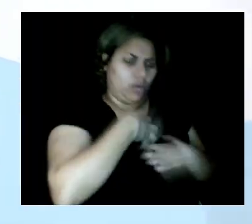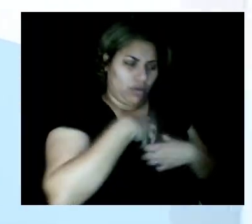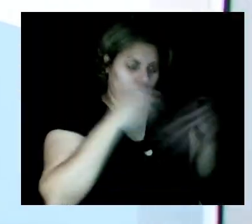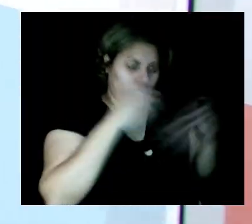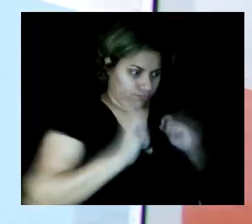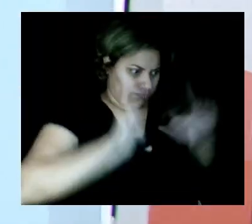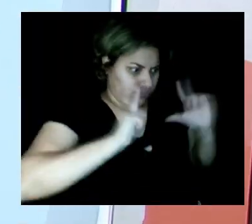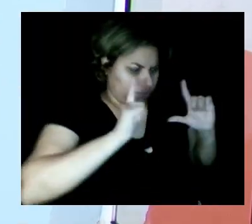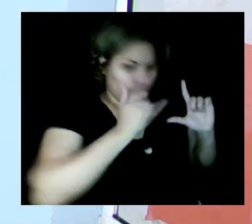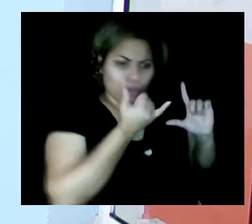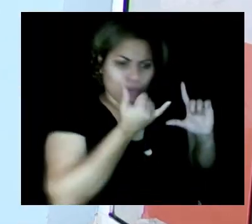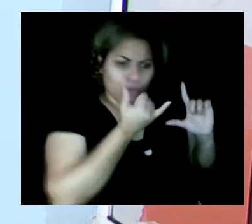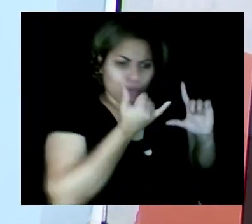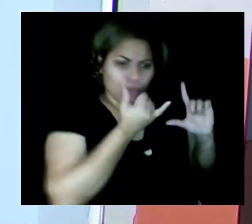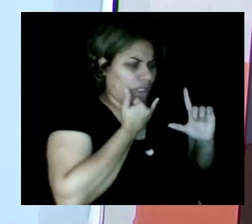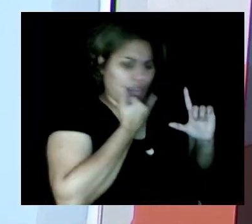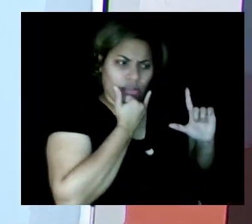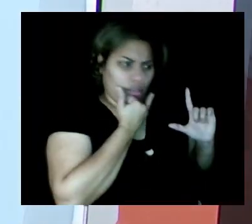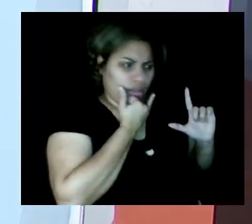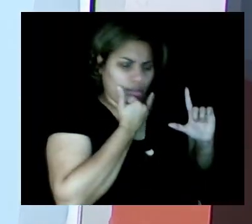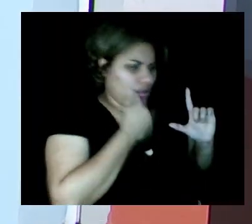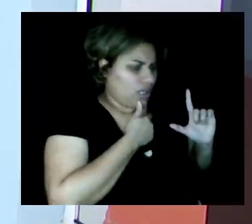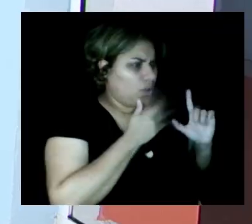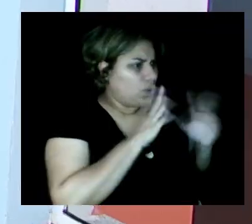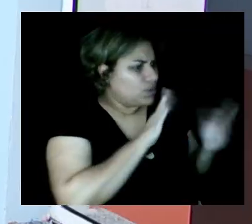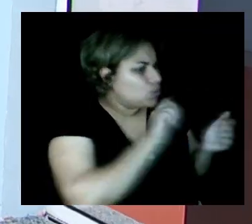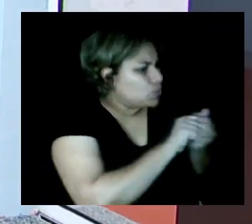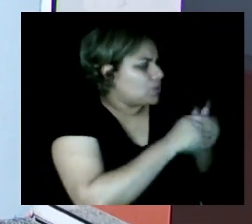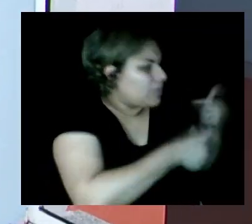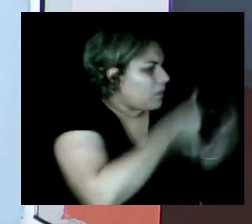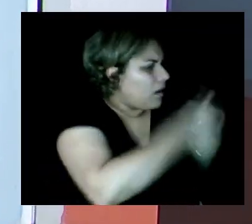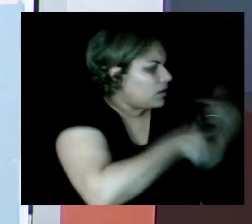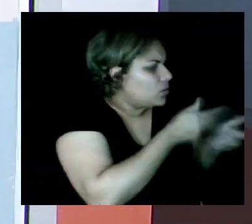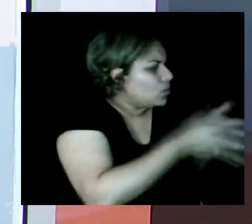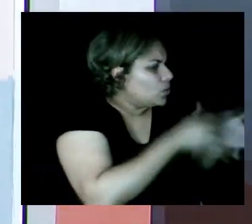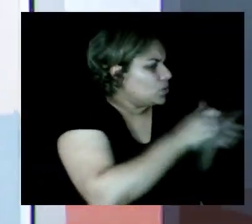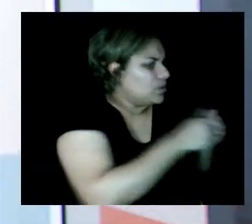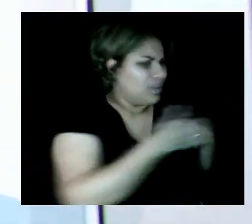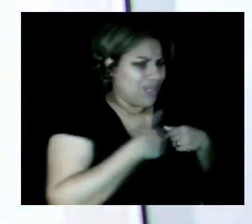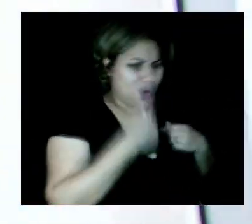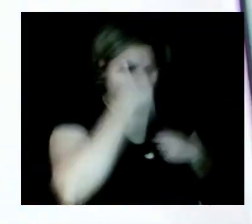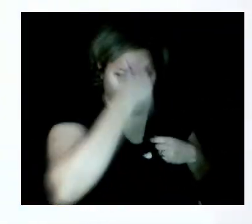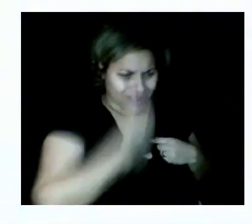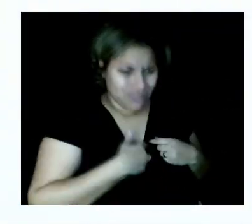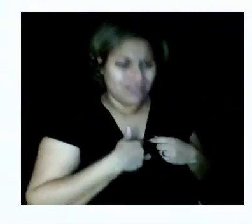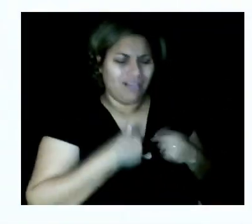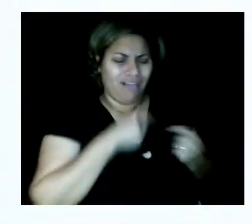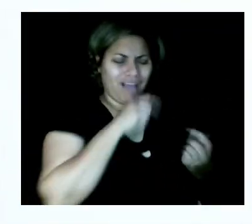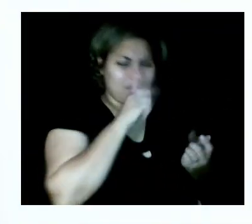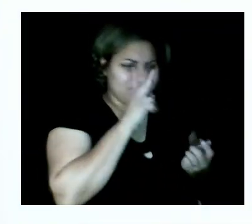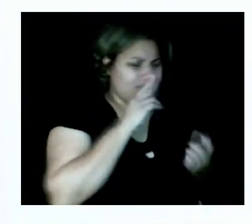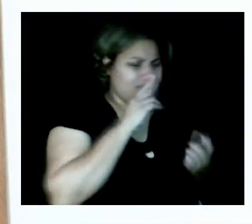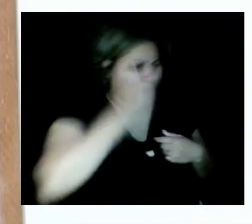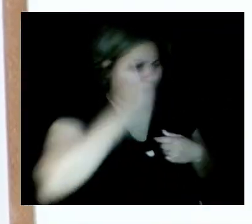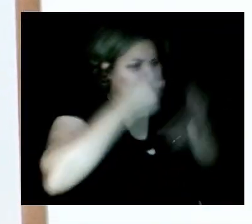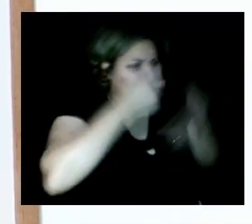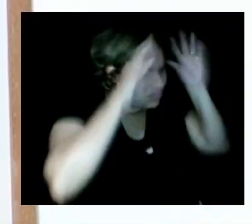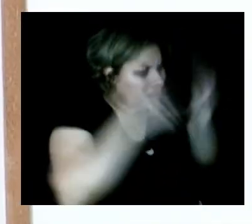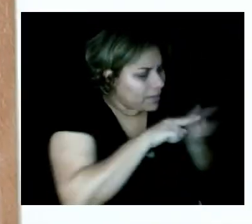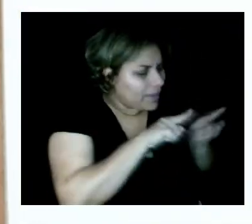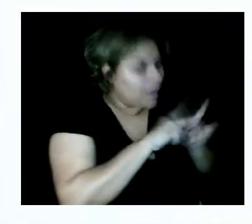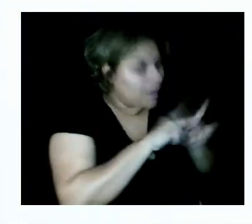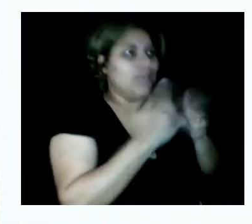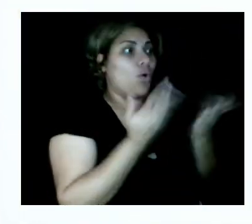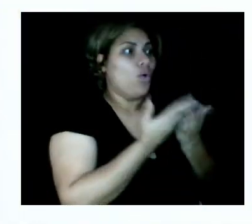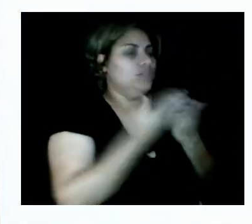é autismo, mesmo pra mim foi. Mas depois pra mim foi muito libertador, porque, assim, eu entendo quem eu sou hoje, tá? Eu consigo saber, aquilo ali vai me